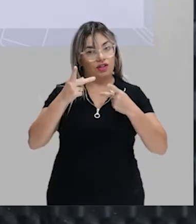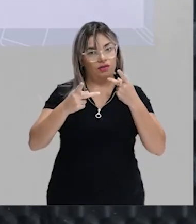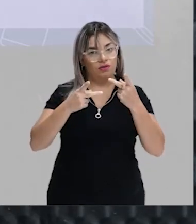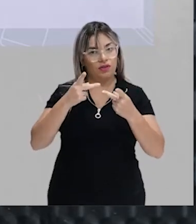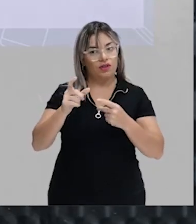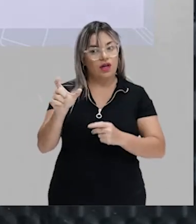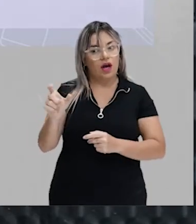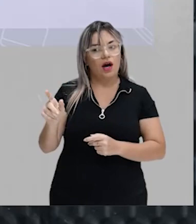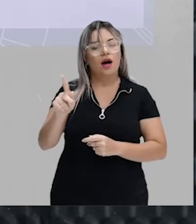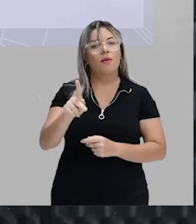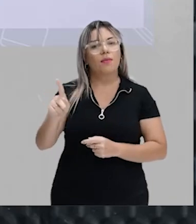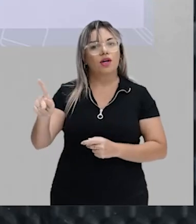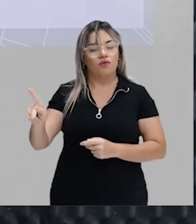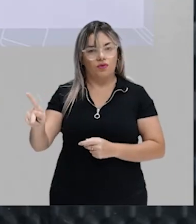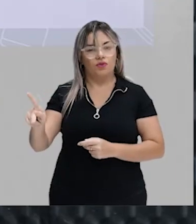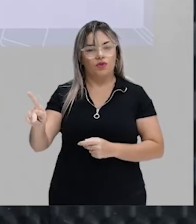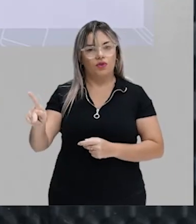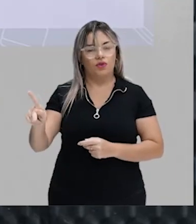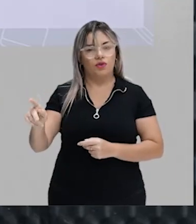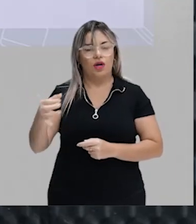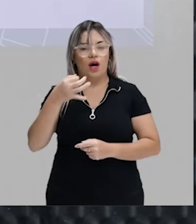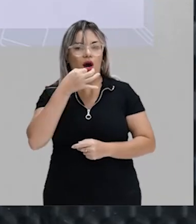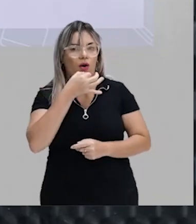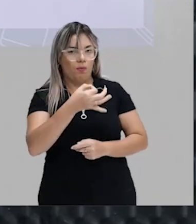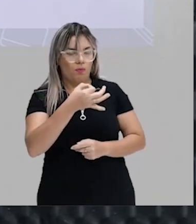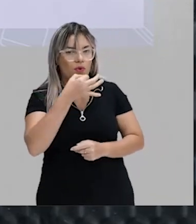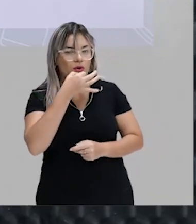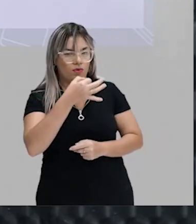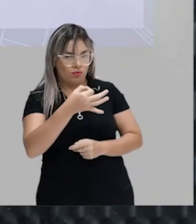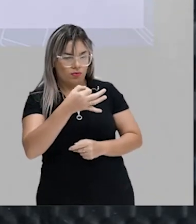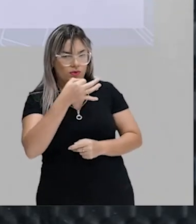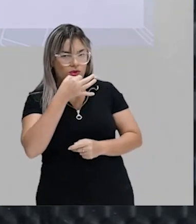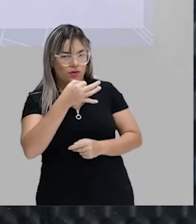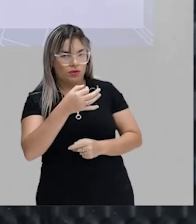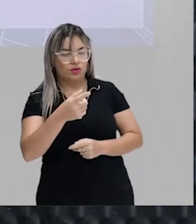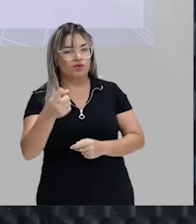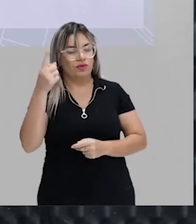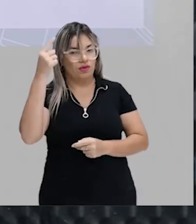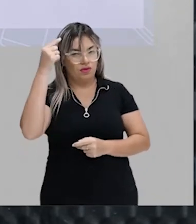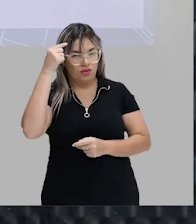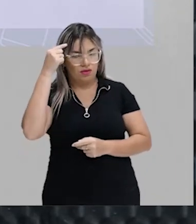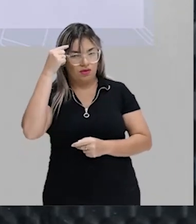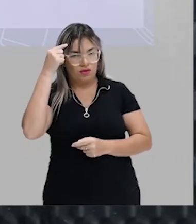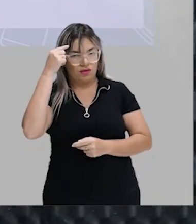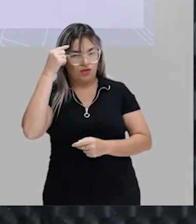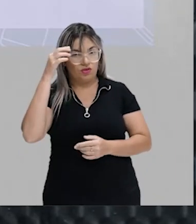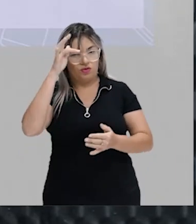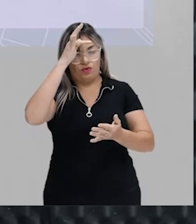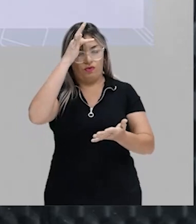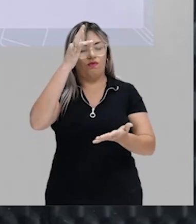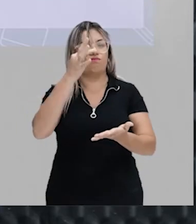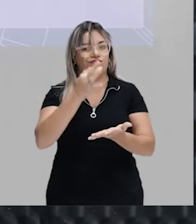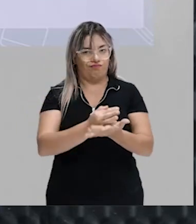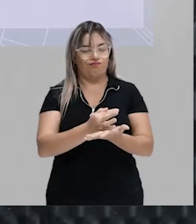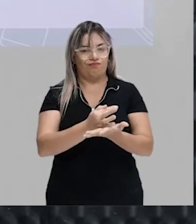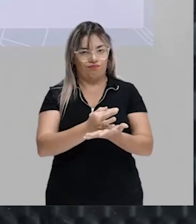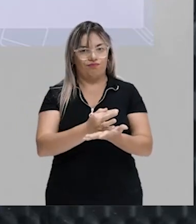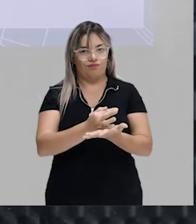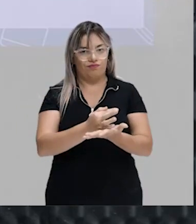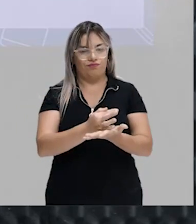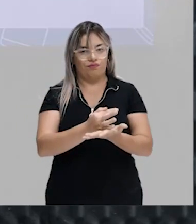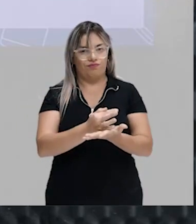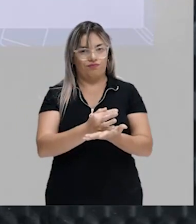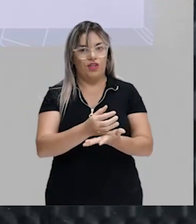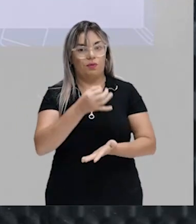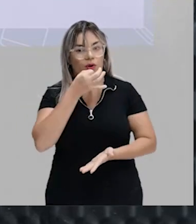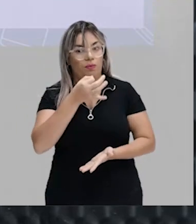entendimento, do meu argumento, da minha concepção de fé e argumento